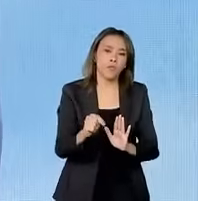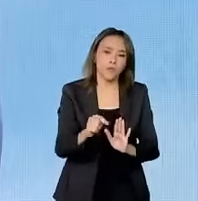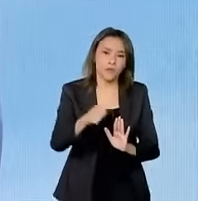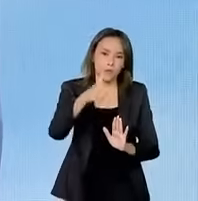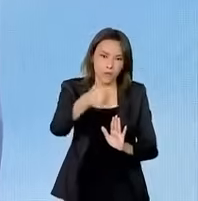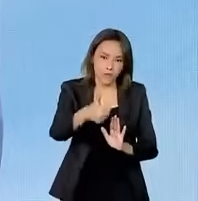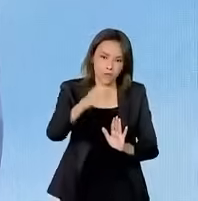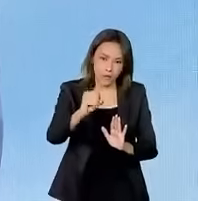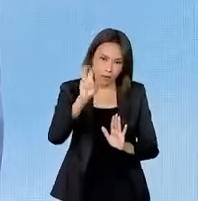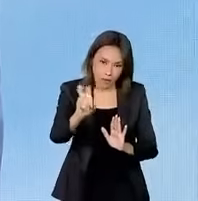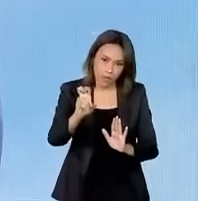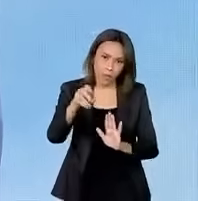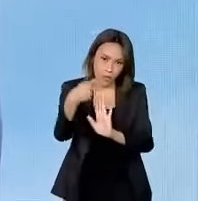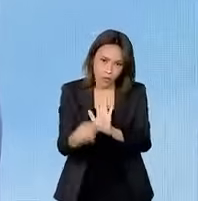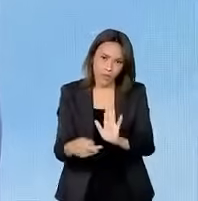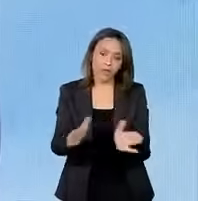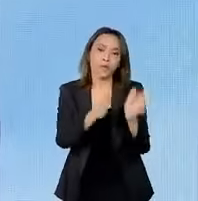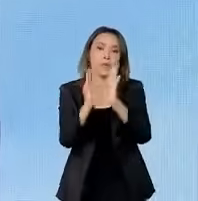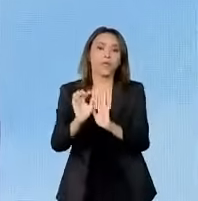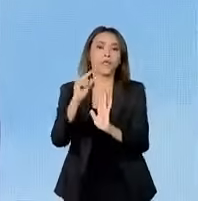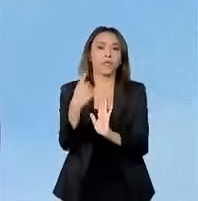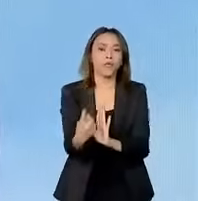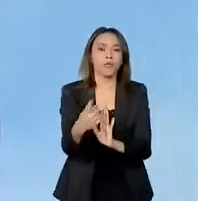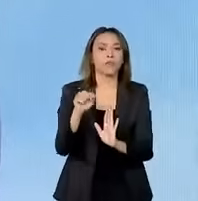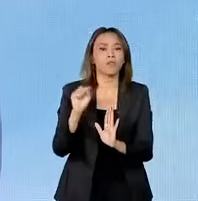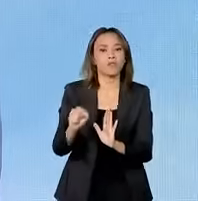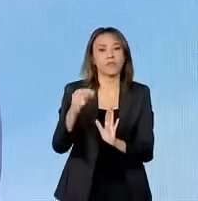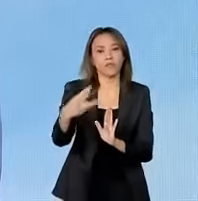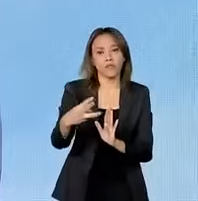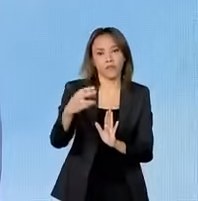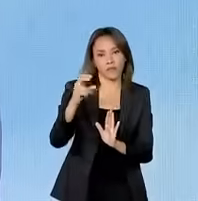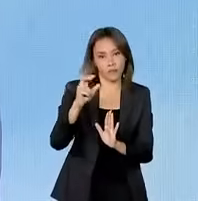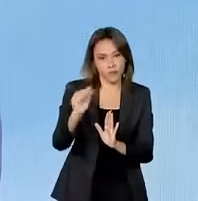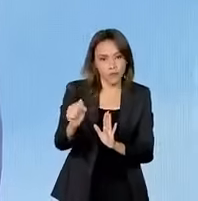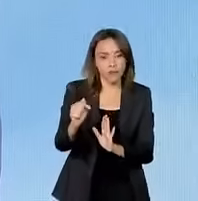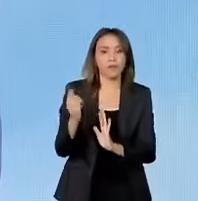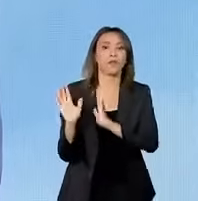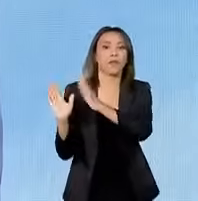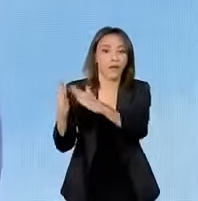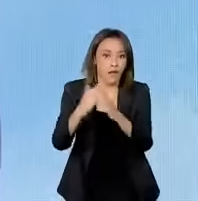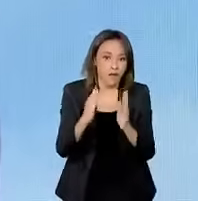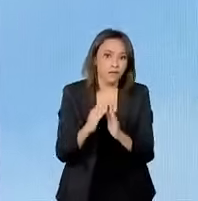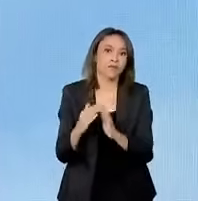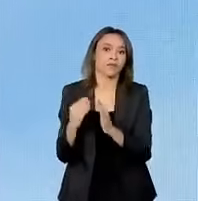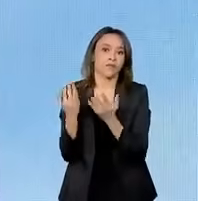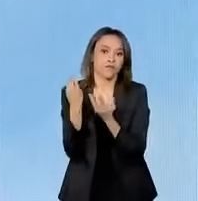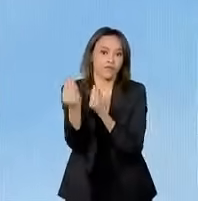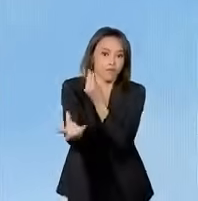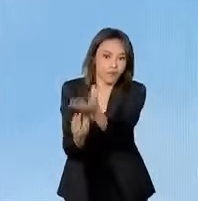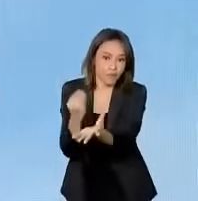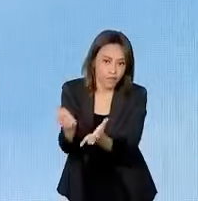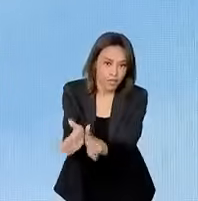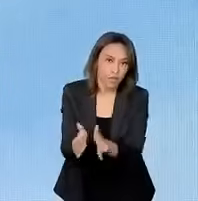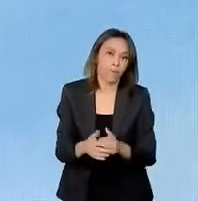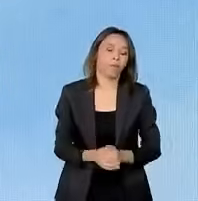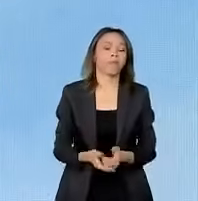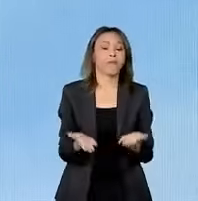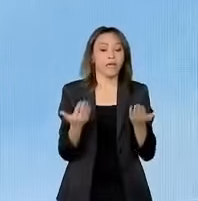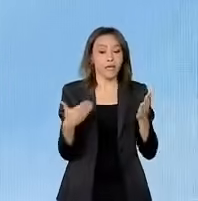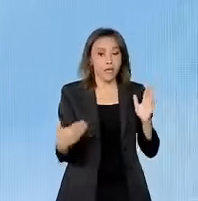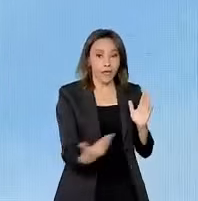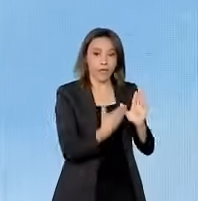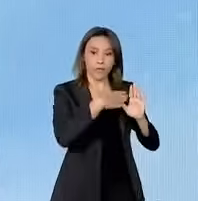e 1.137 casas beneficiadas. E o Minha Casa Minha Vida,